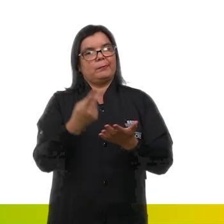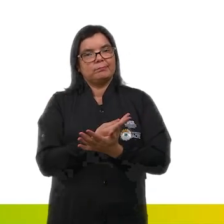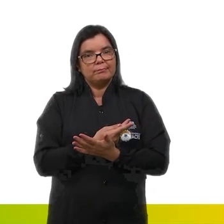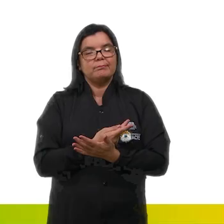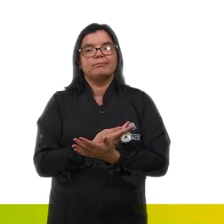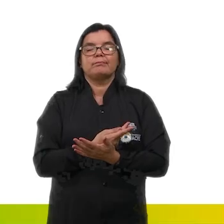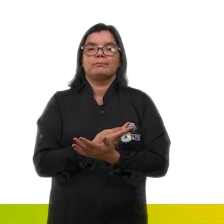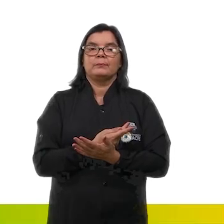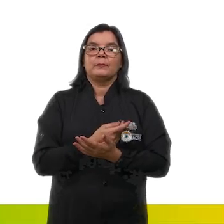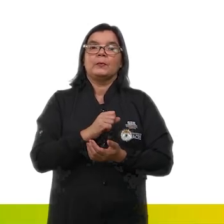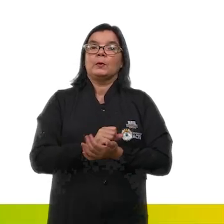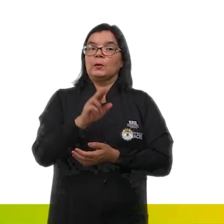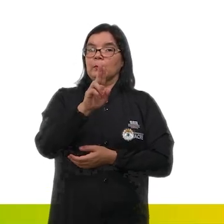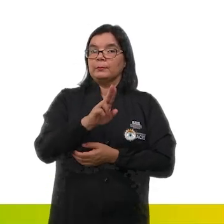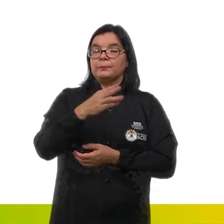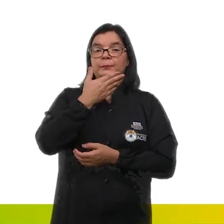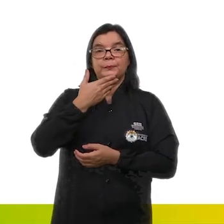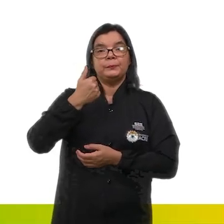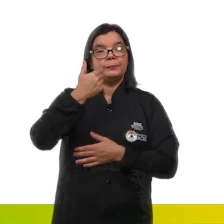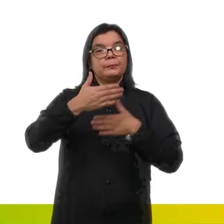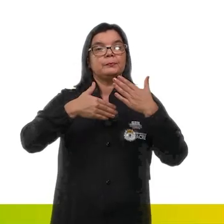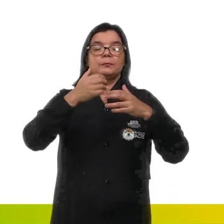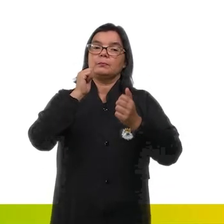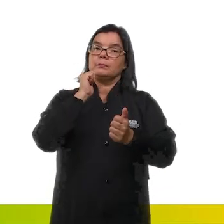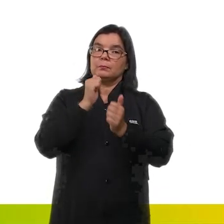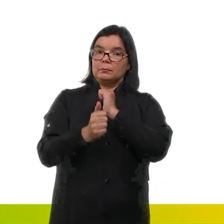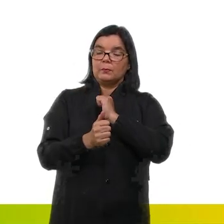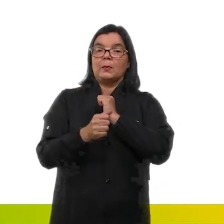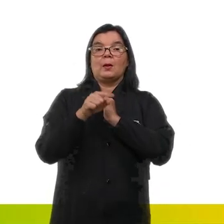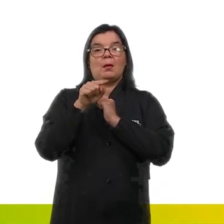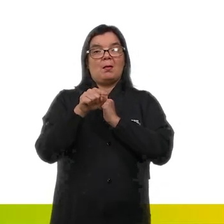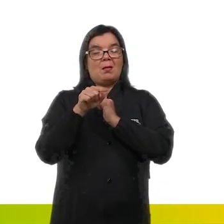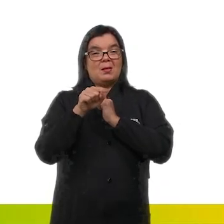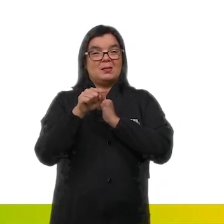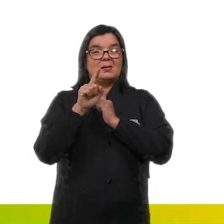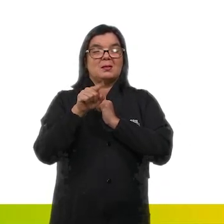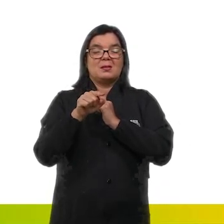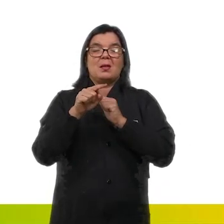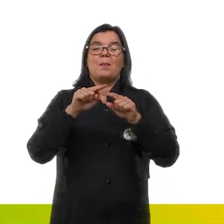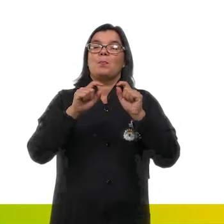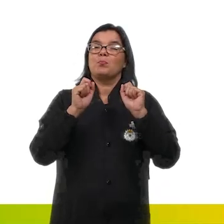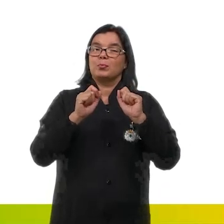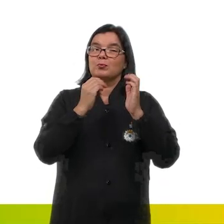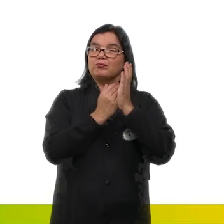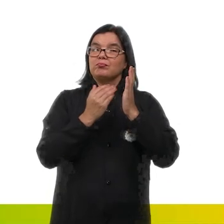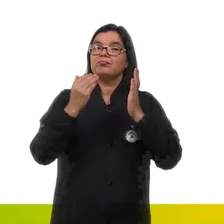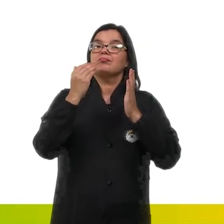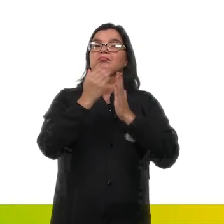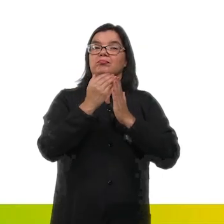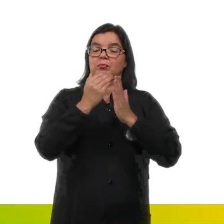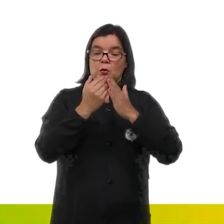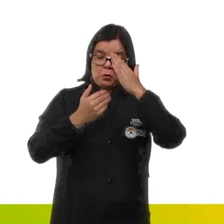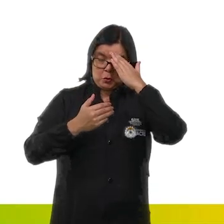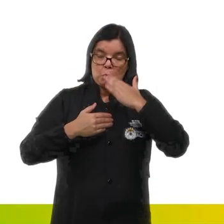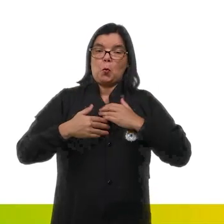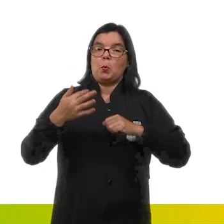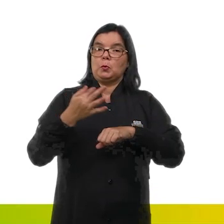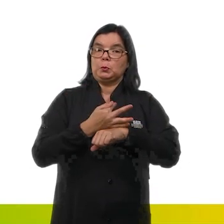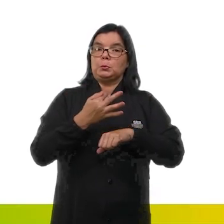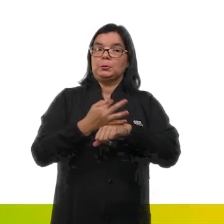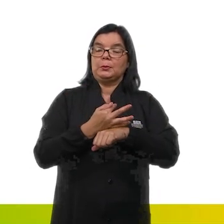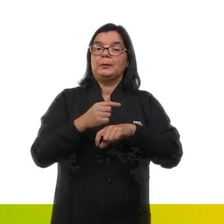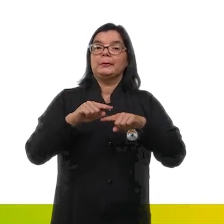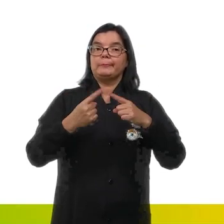É ilícito. Usando para melhorar o desempenho esportivo. Esse método artificiais podem aumentar a resistência do corpo e dão